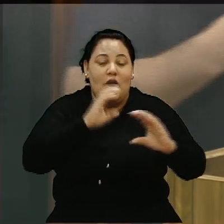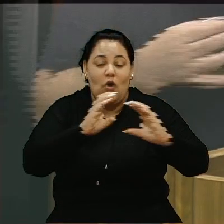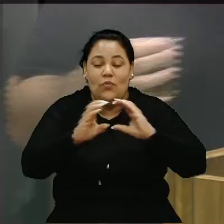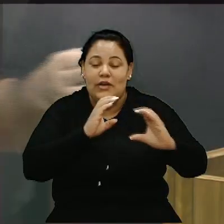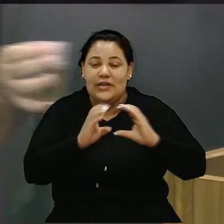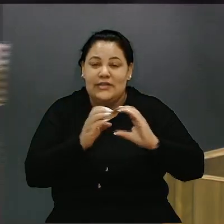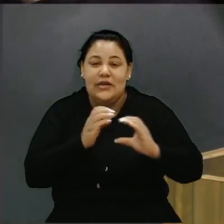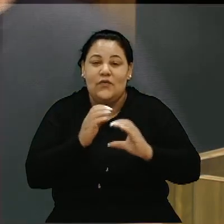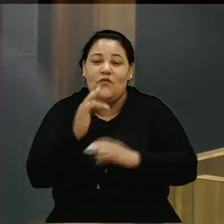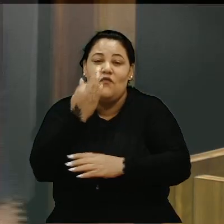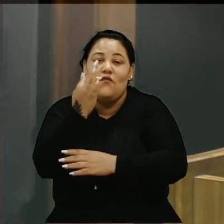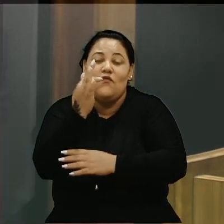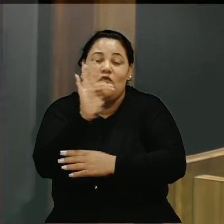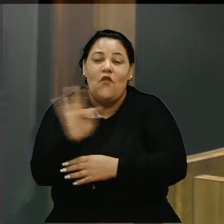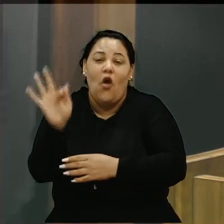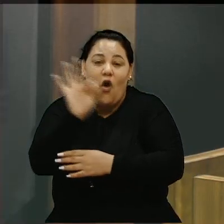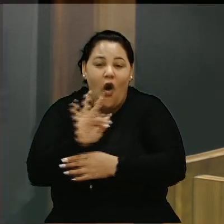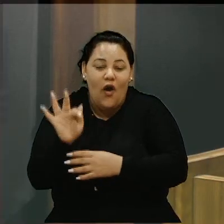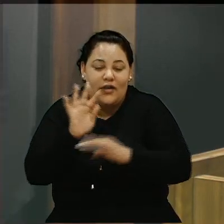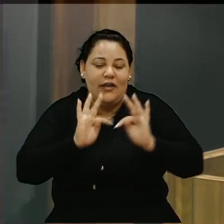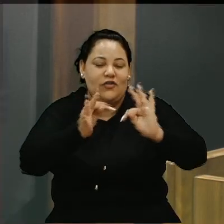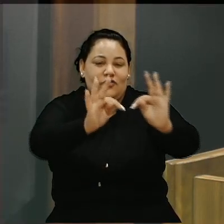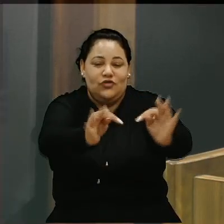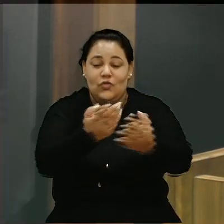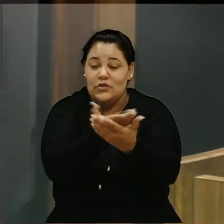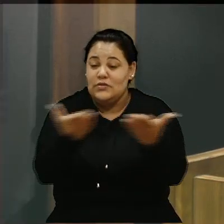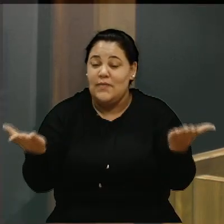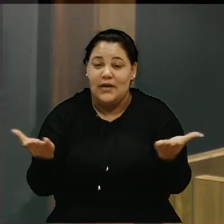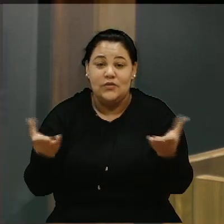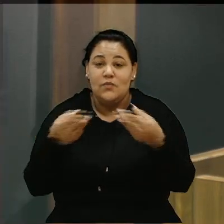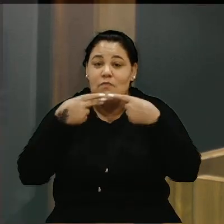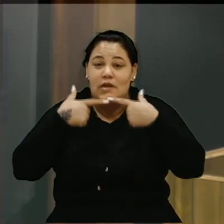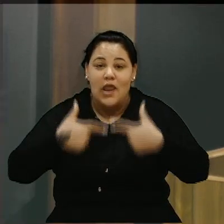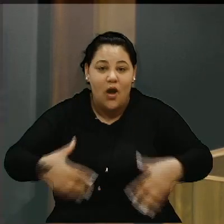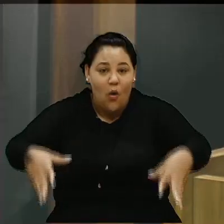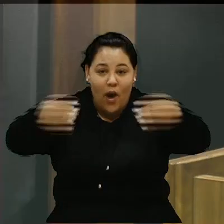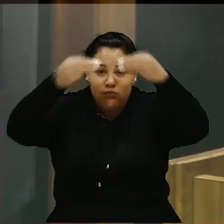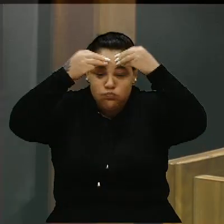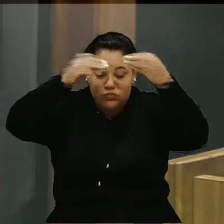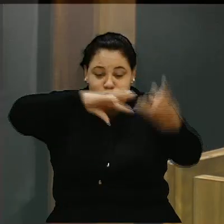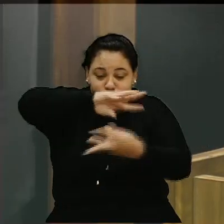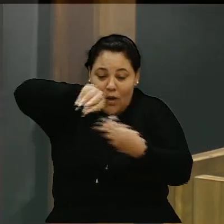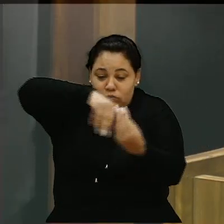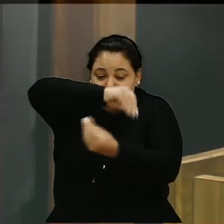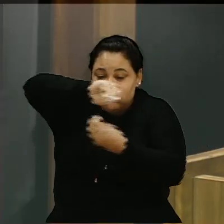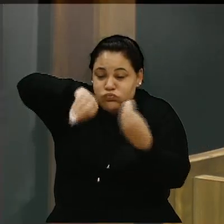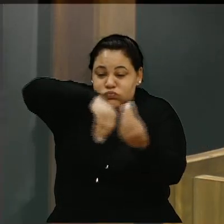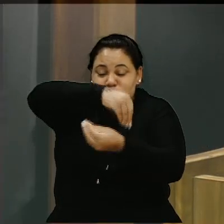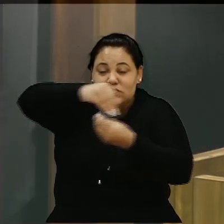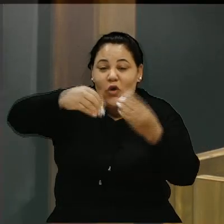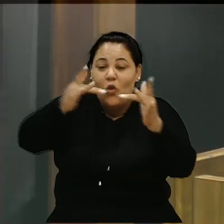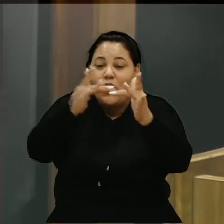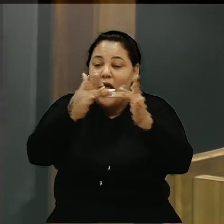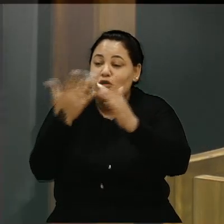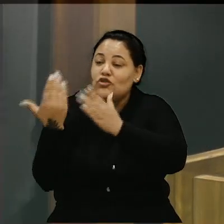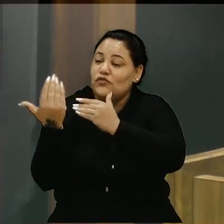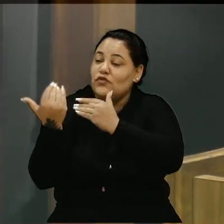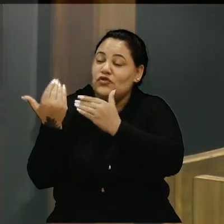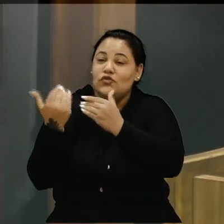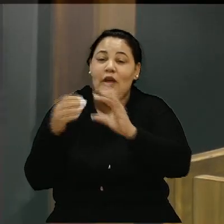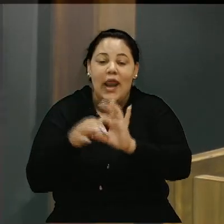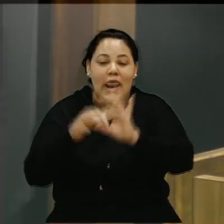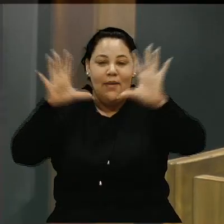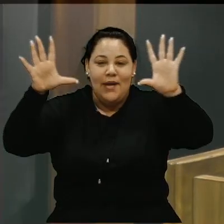folclore, tecnologia em um espaço onde inúmeras linguagens se mesclavam, dialogando com a juventude e com a verdadeira liberdade de expressão, onde